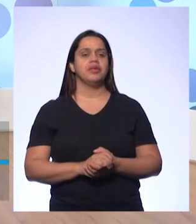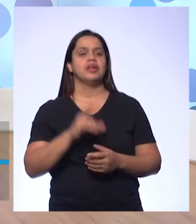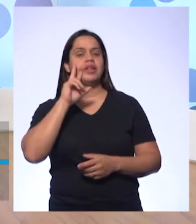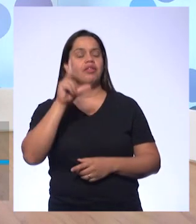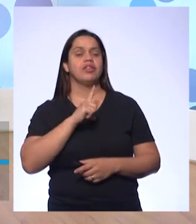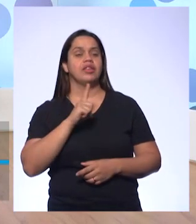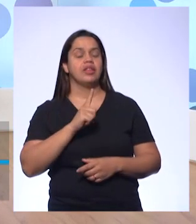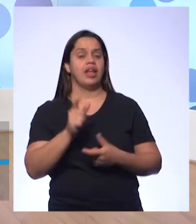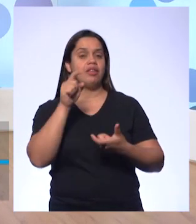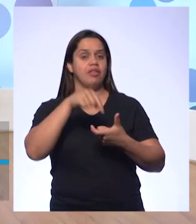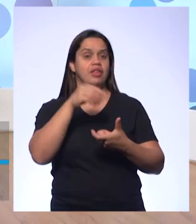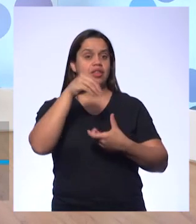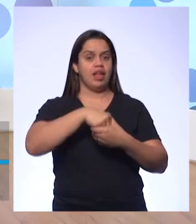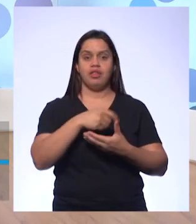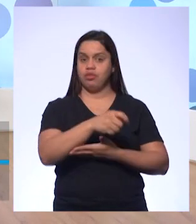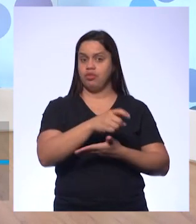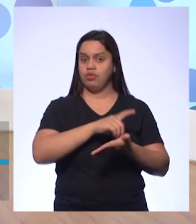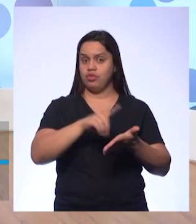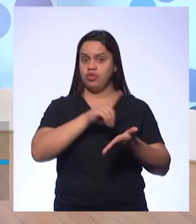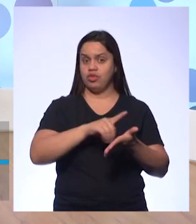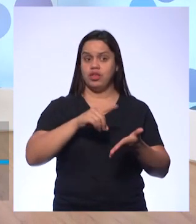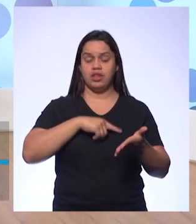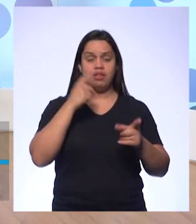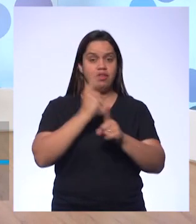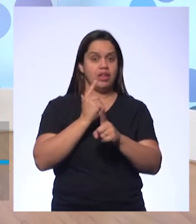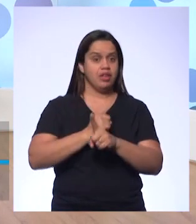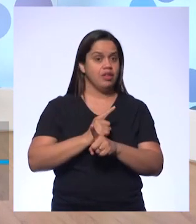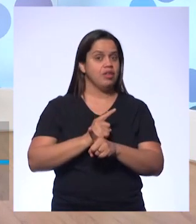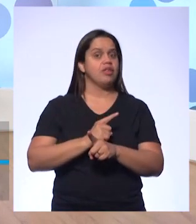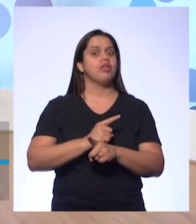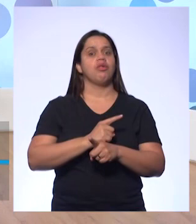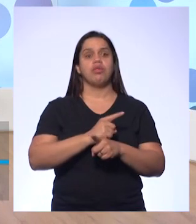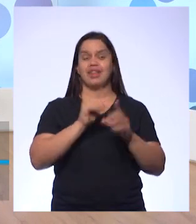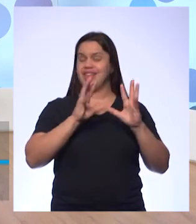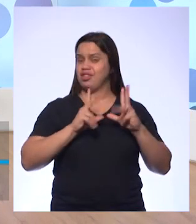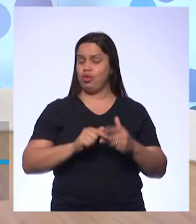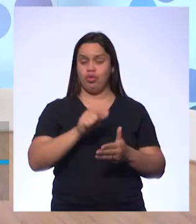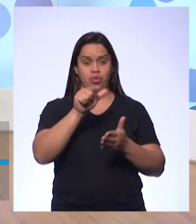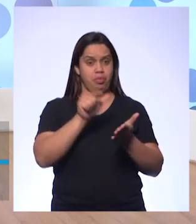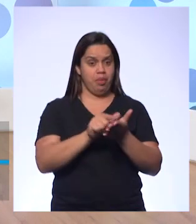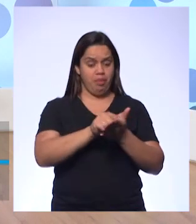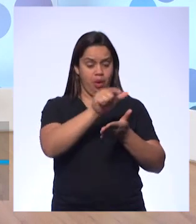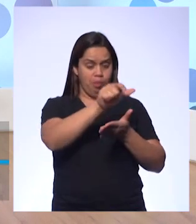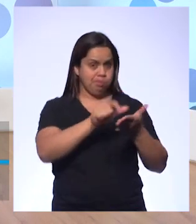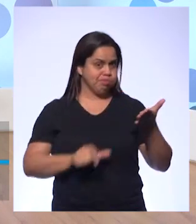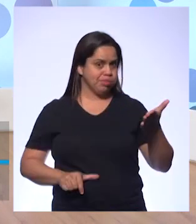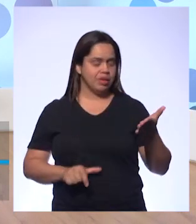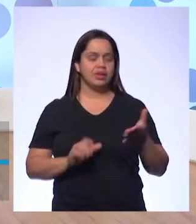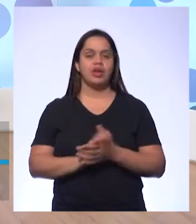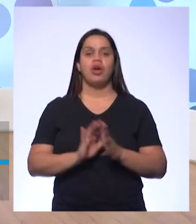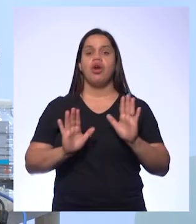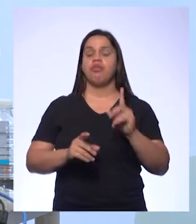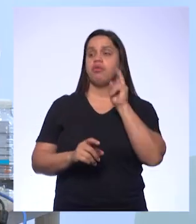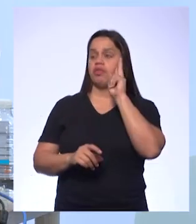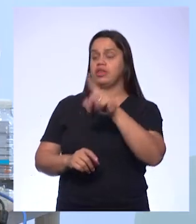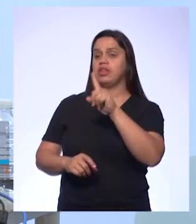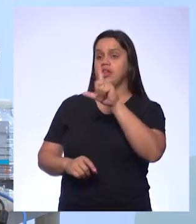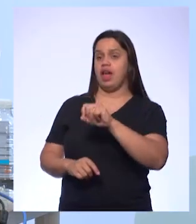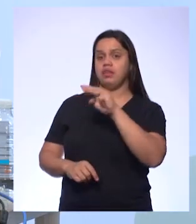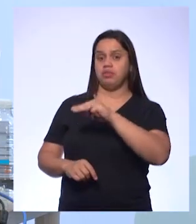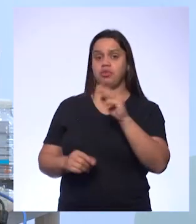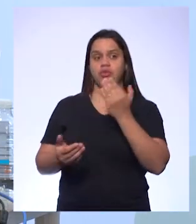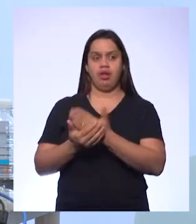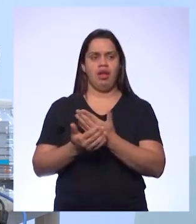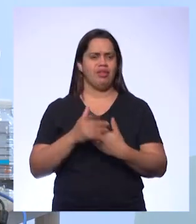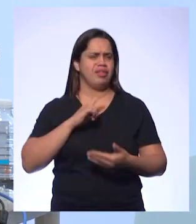verbetes dentro do dicionário que você vai encontrar uma página cheia, gente, é verdade. Sim, então bora lá, porque temos 10 minutos de aula só, Mônica. Bora! E ainda